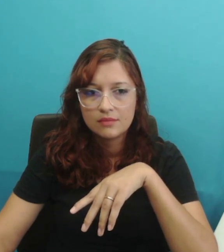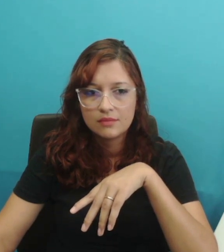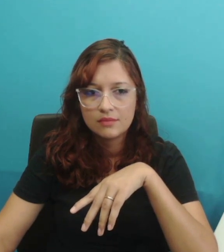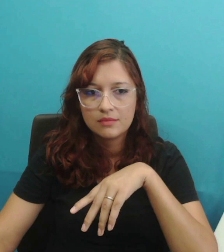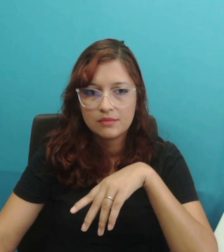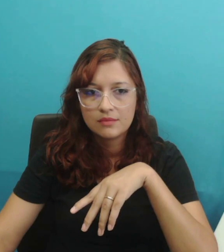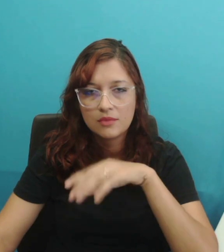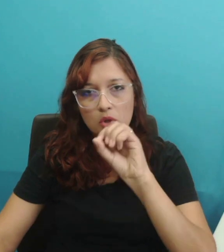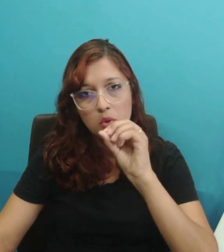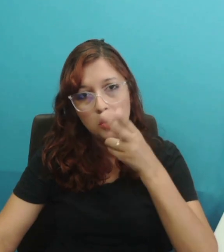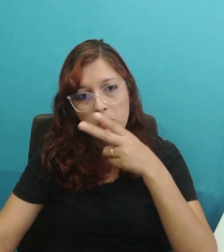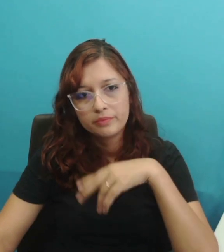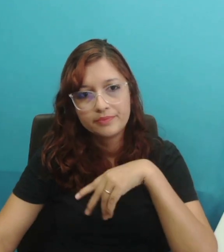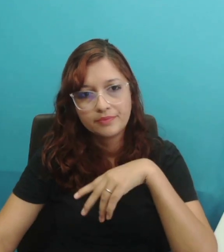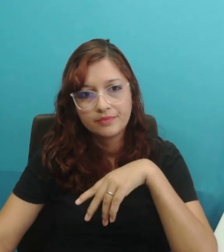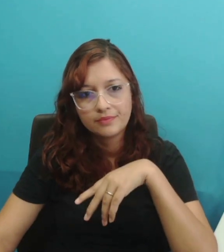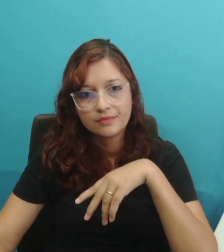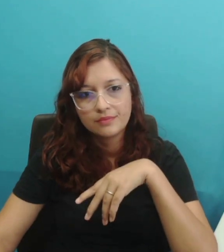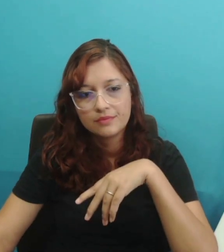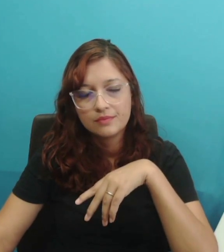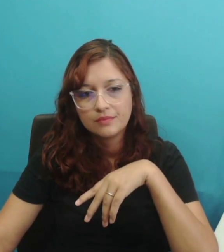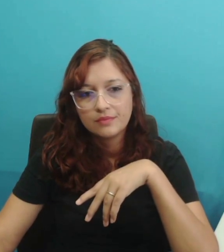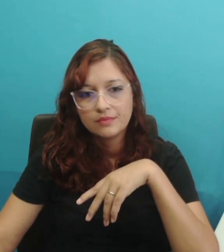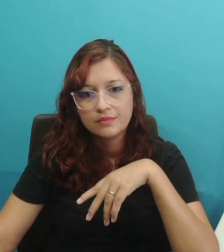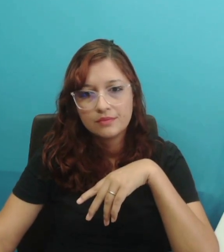Pretérito imperfeito do indicativo de falar.